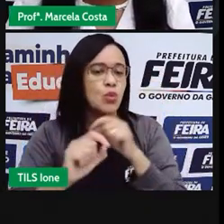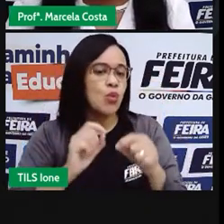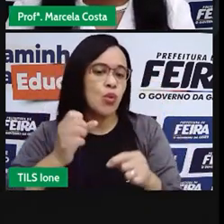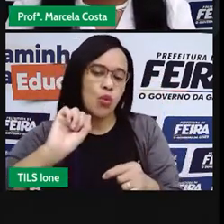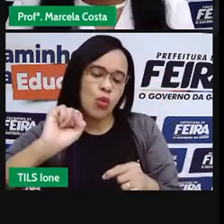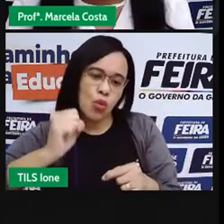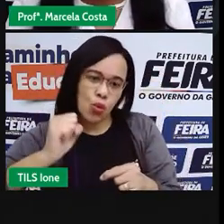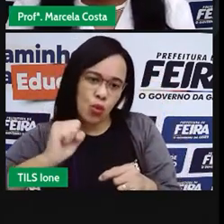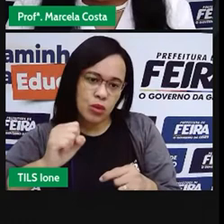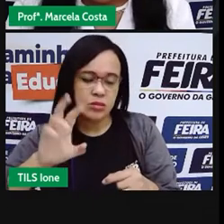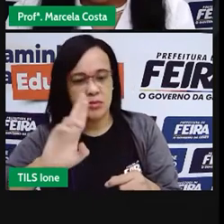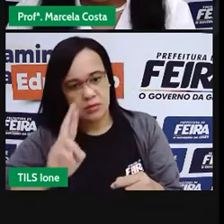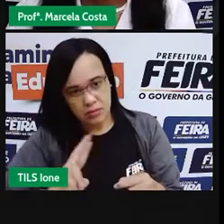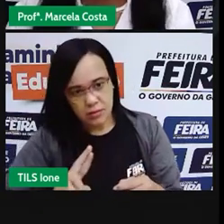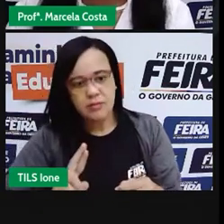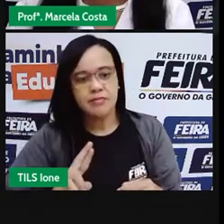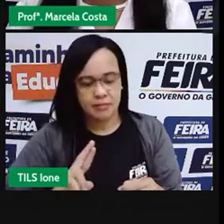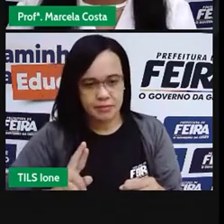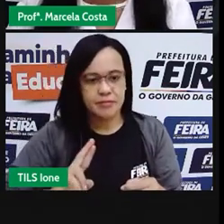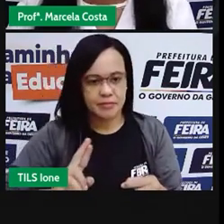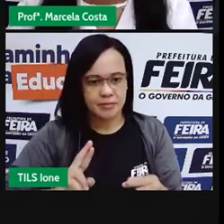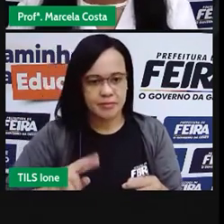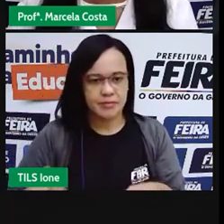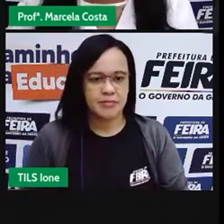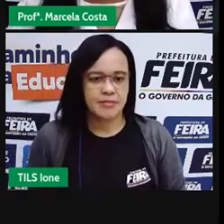representam R$8.